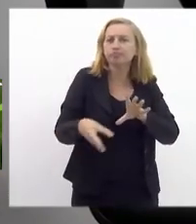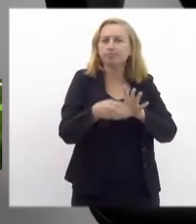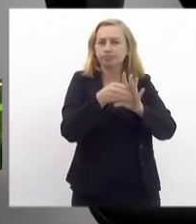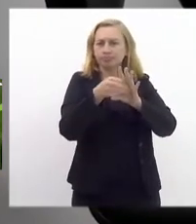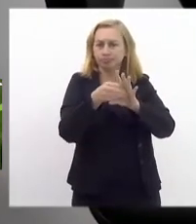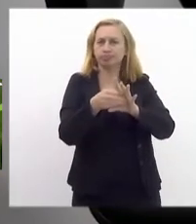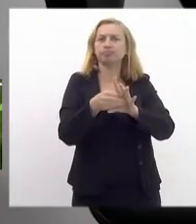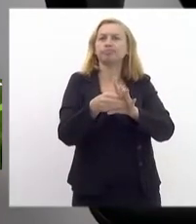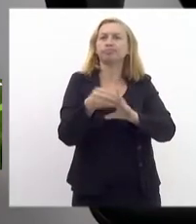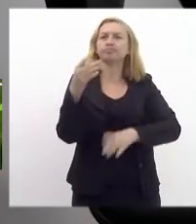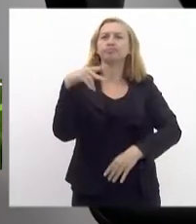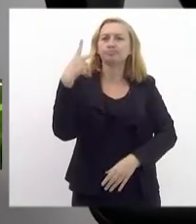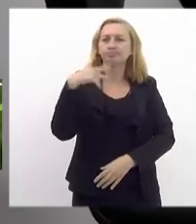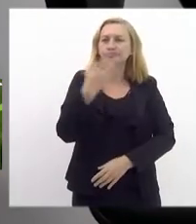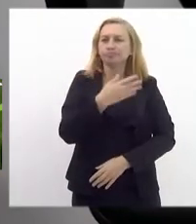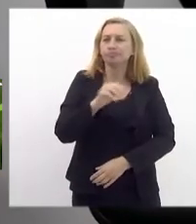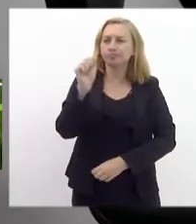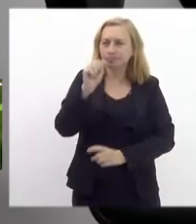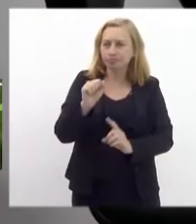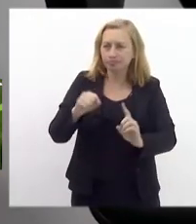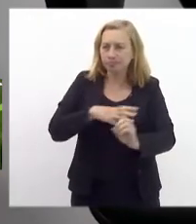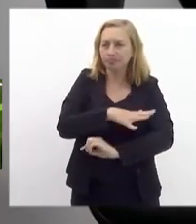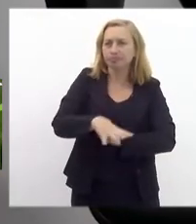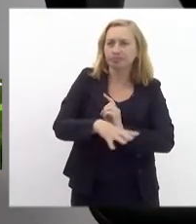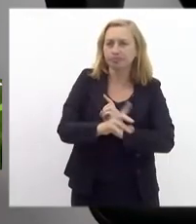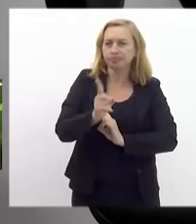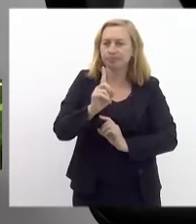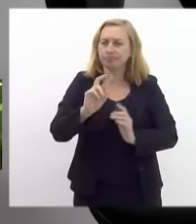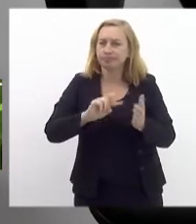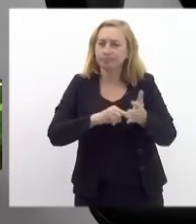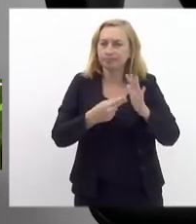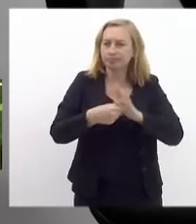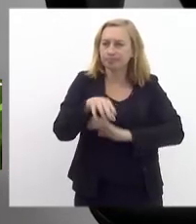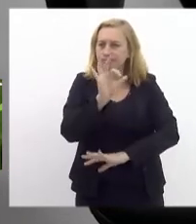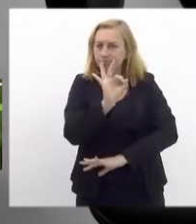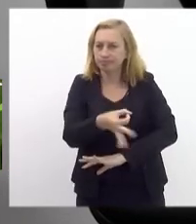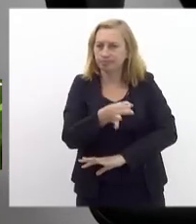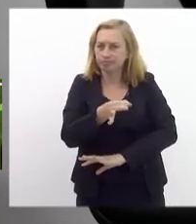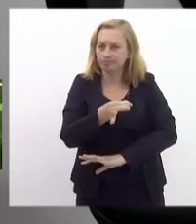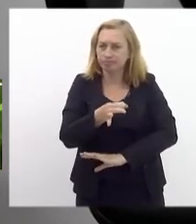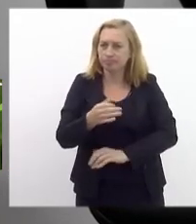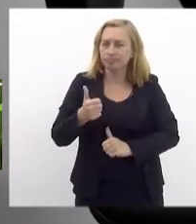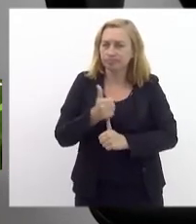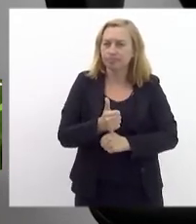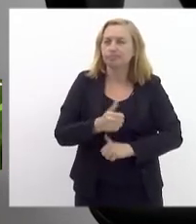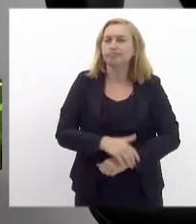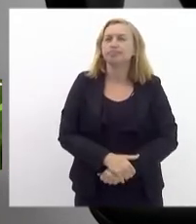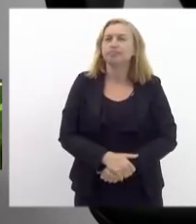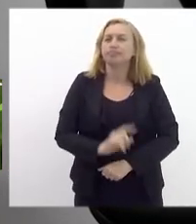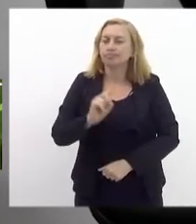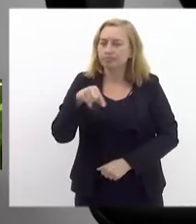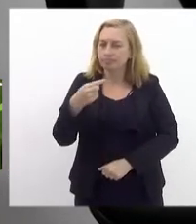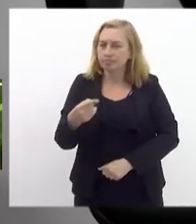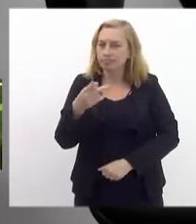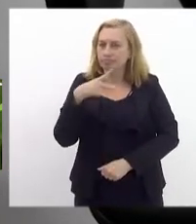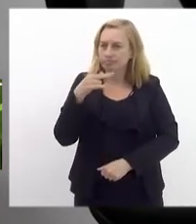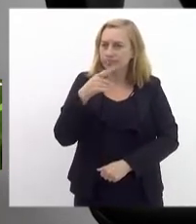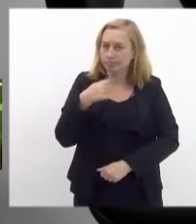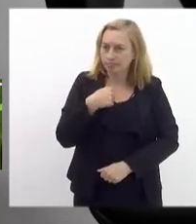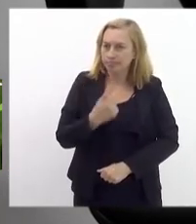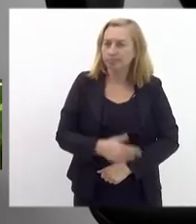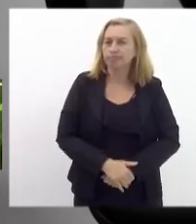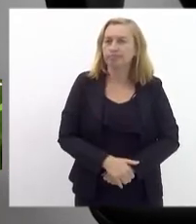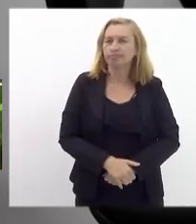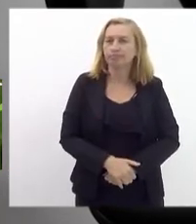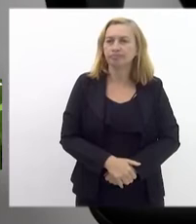política social de ciência, tecnologia e inovação, que não está traduzido adequadamente no substitutivo. Bem, outro ponto que eu gostaria de mencionar é